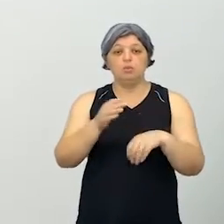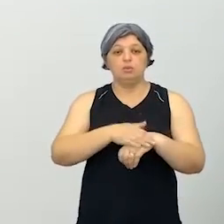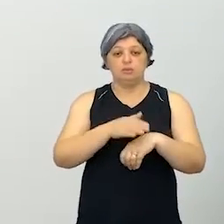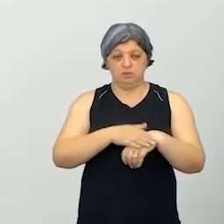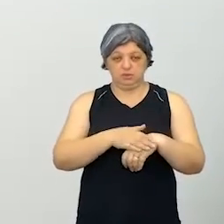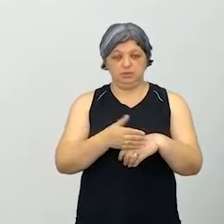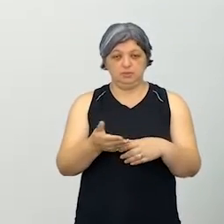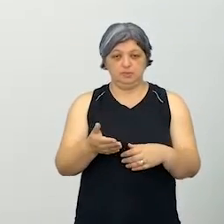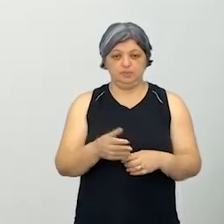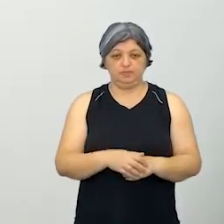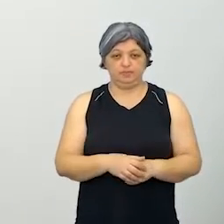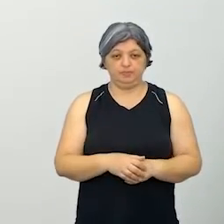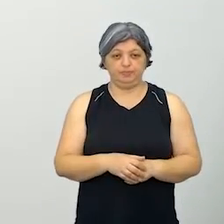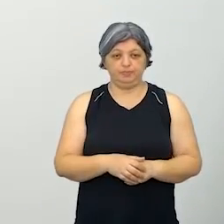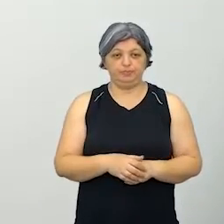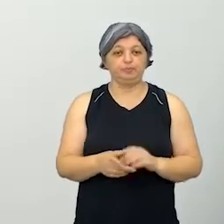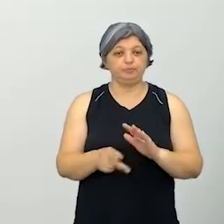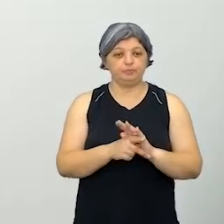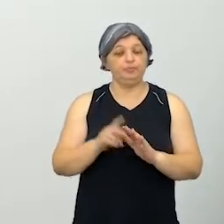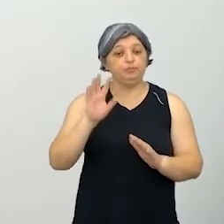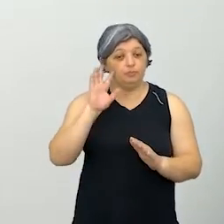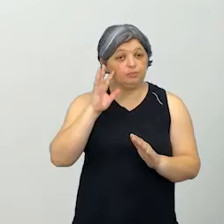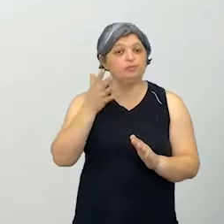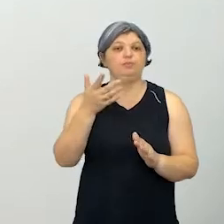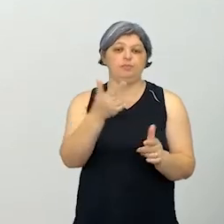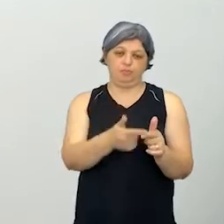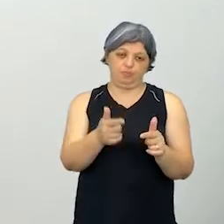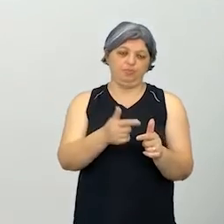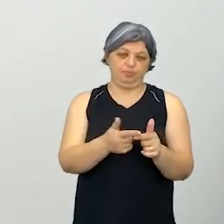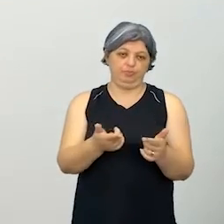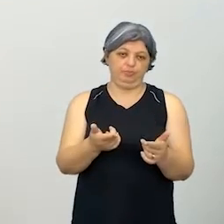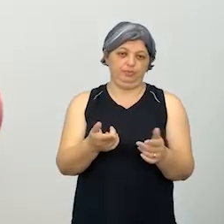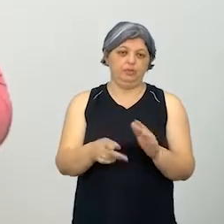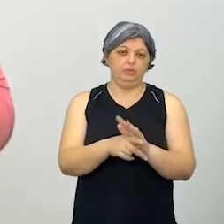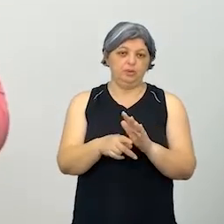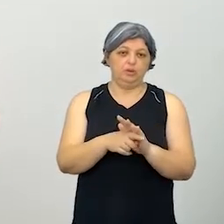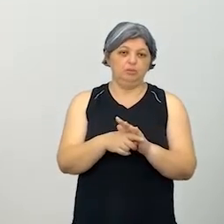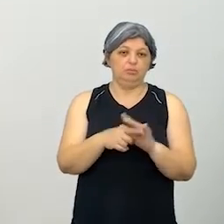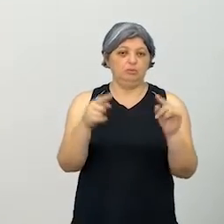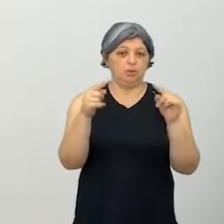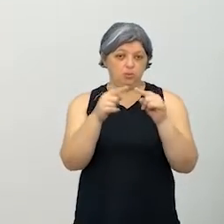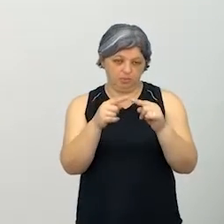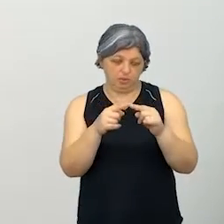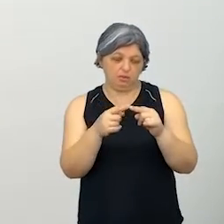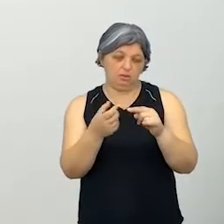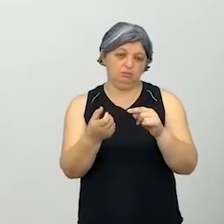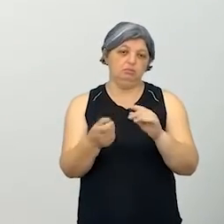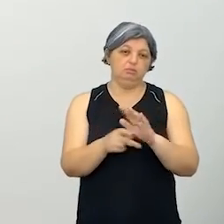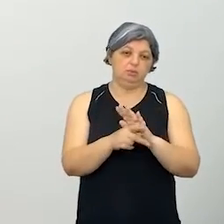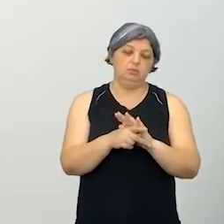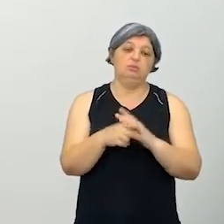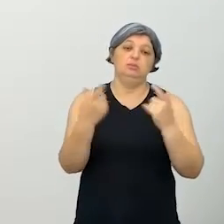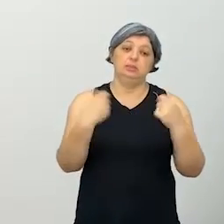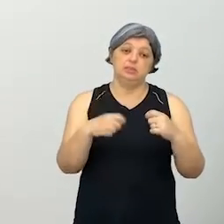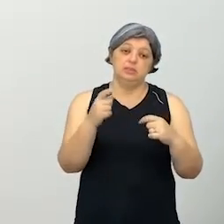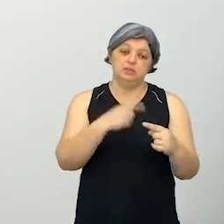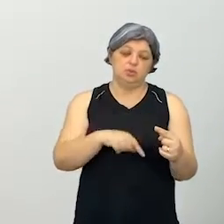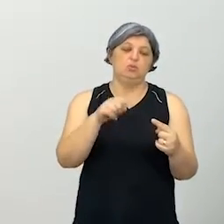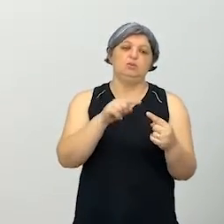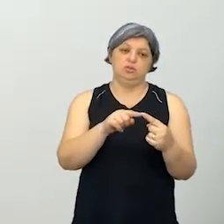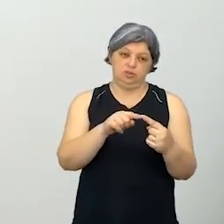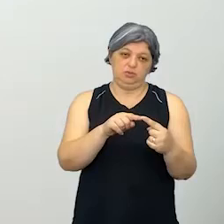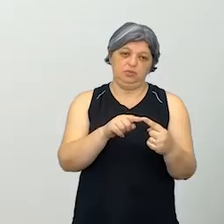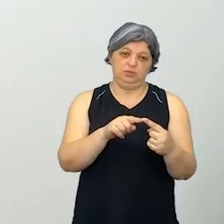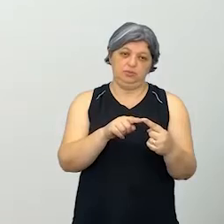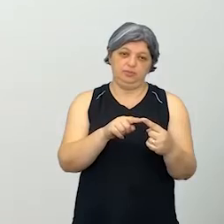podemos chegar a uma solução em relação a isso. Então, é um ponto que a gente precisa alcançar